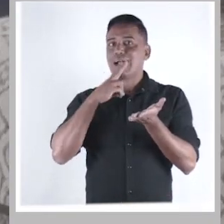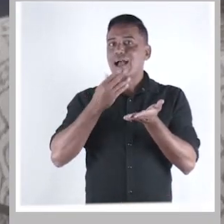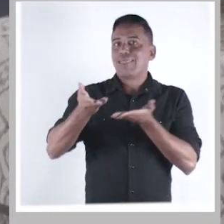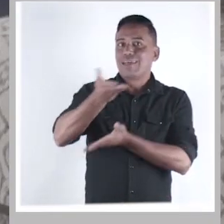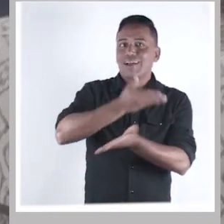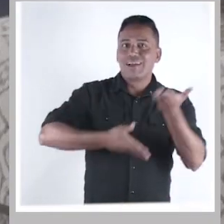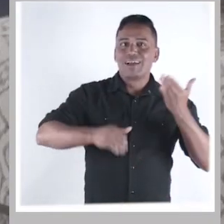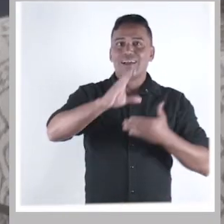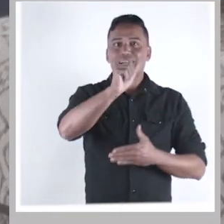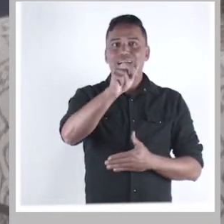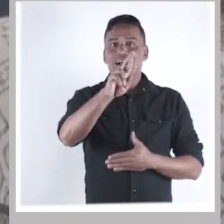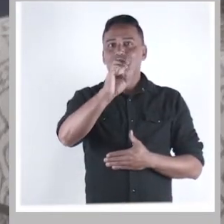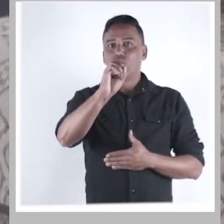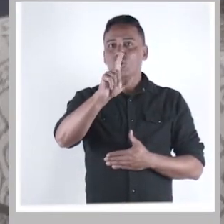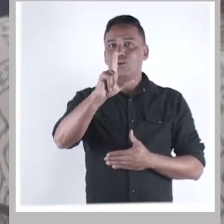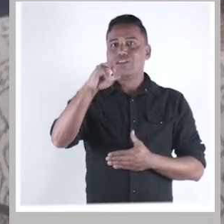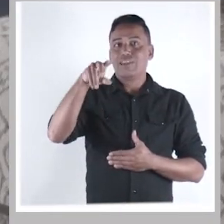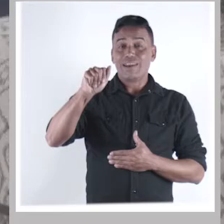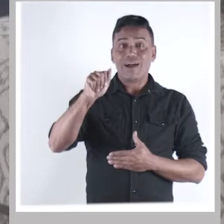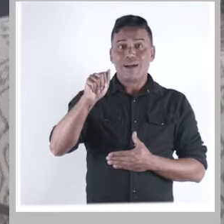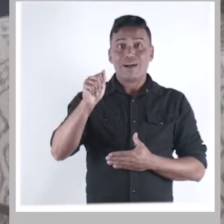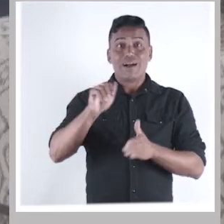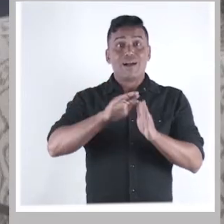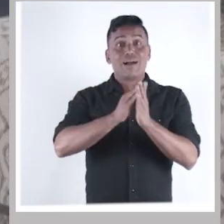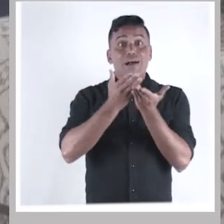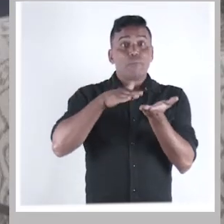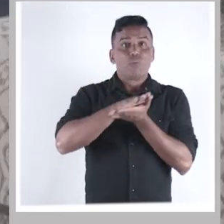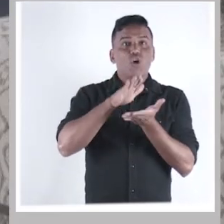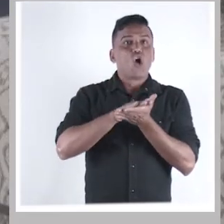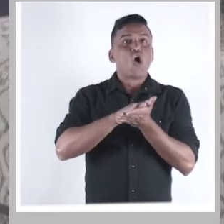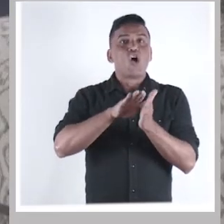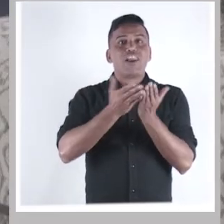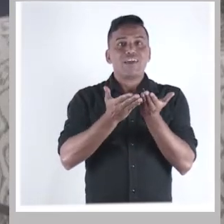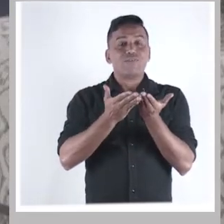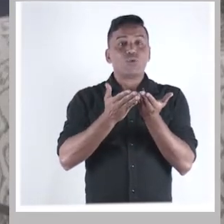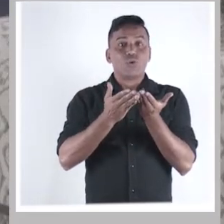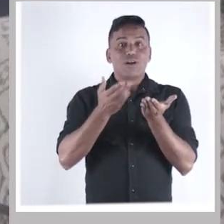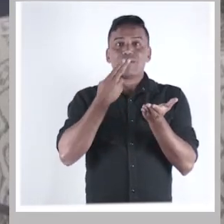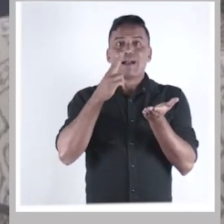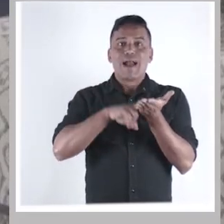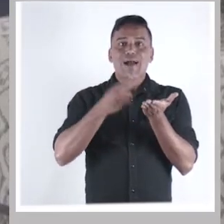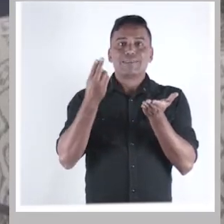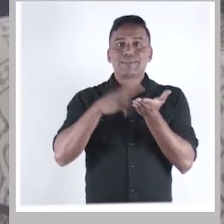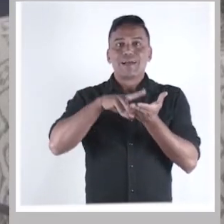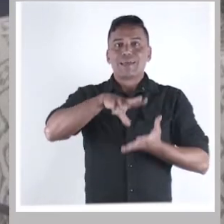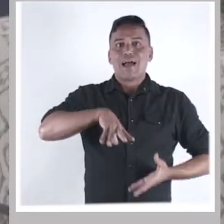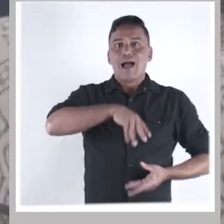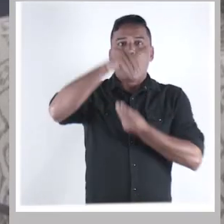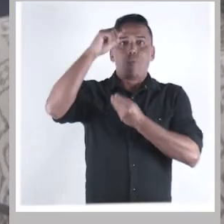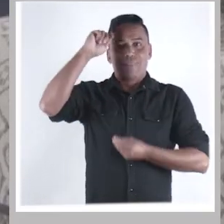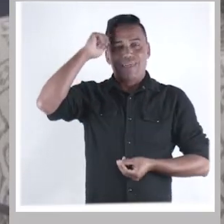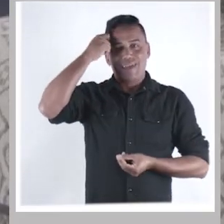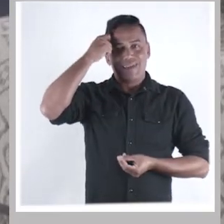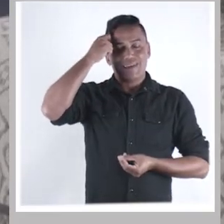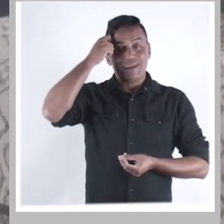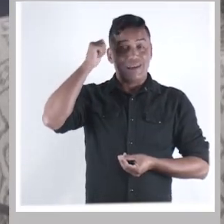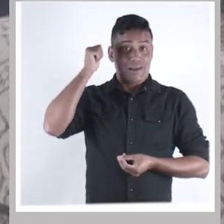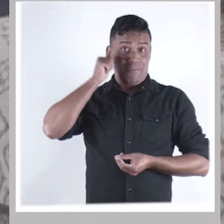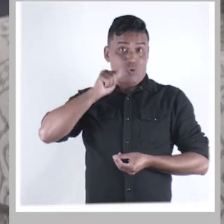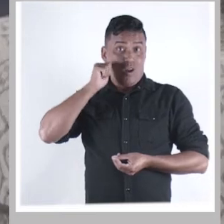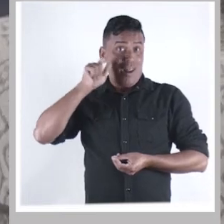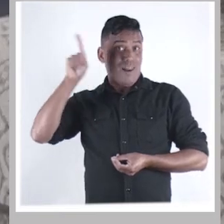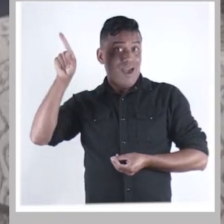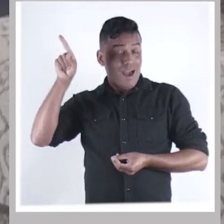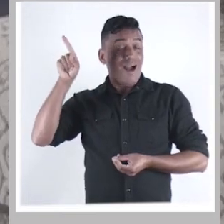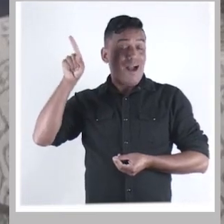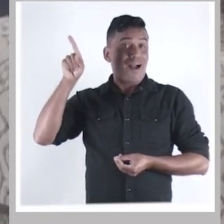para Carolina. E essas cartas foram publicadas no livro Cartas a uma Negra. A primeira frase do livro, da primeira